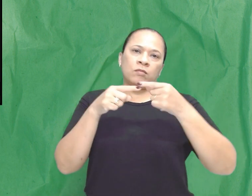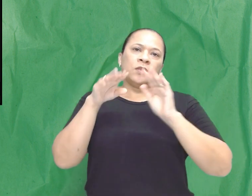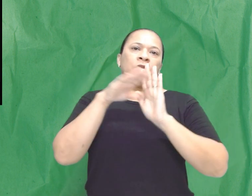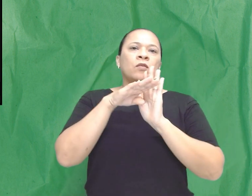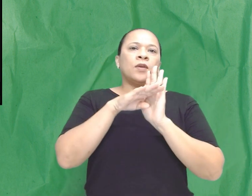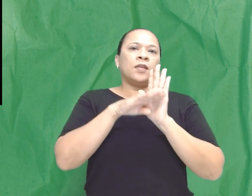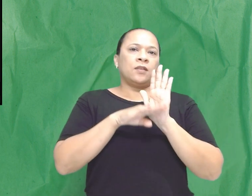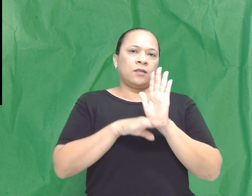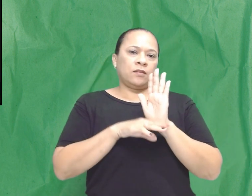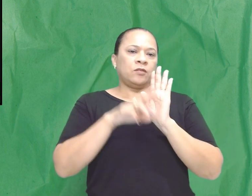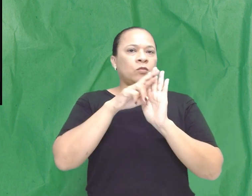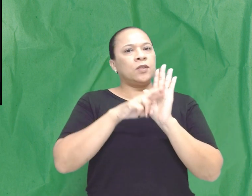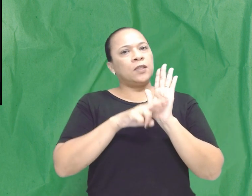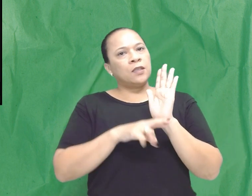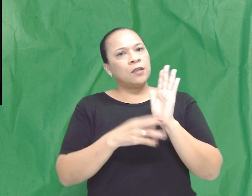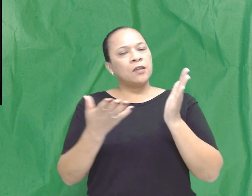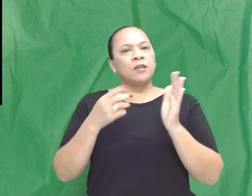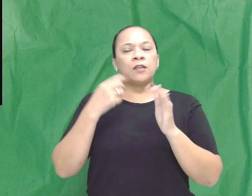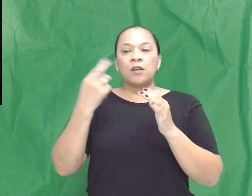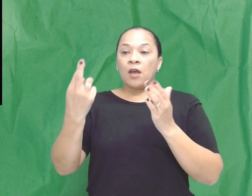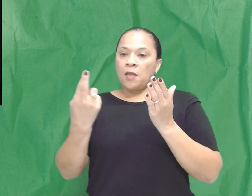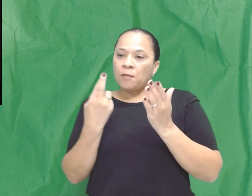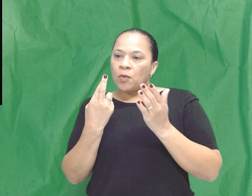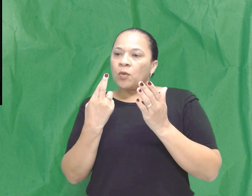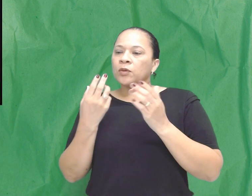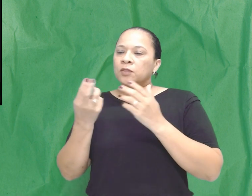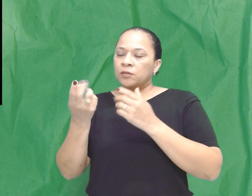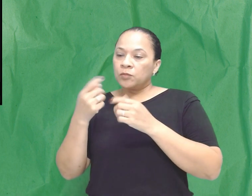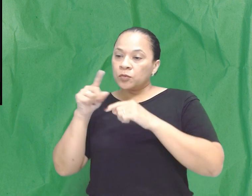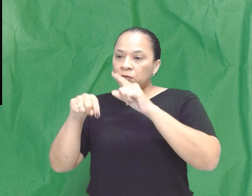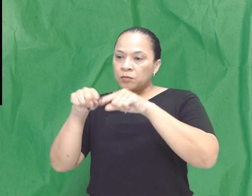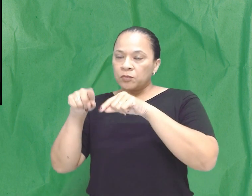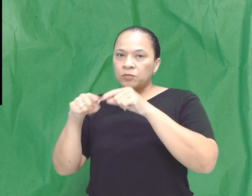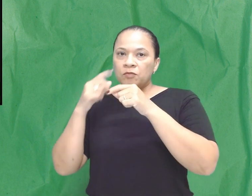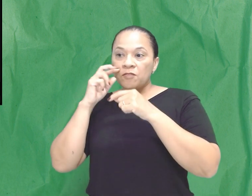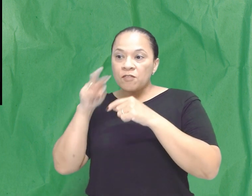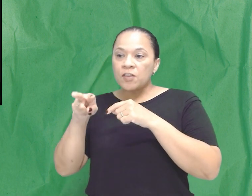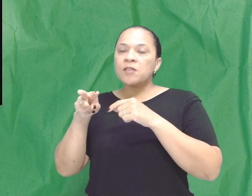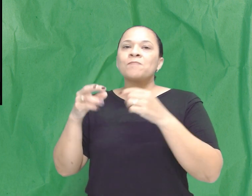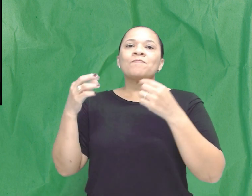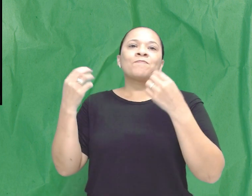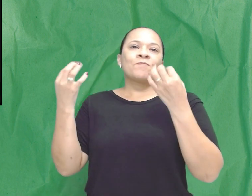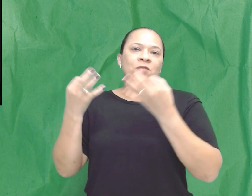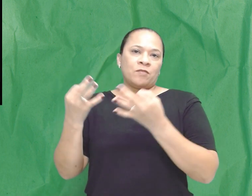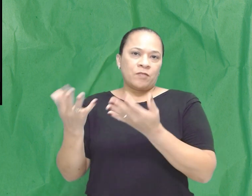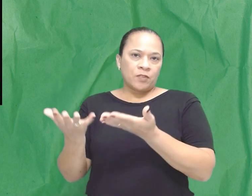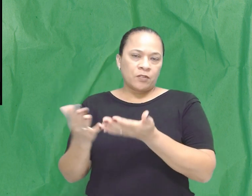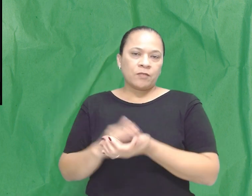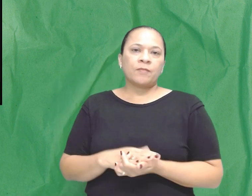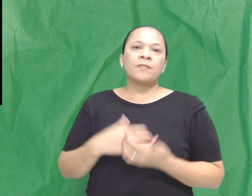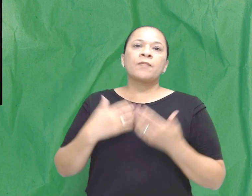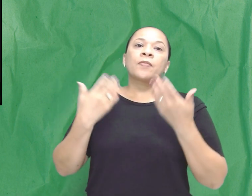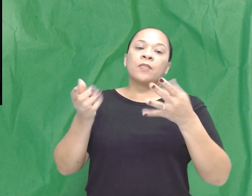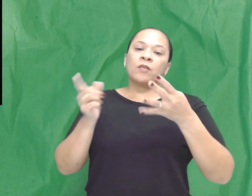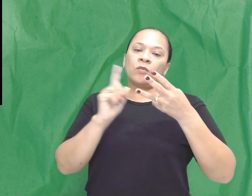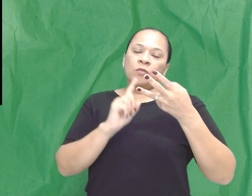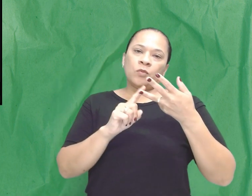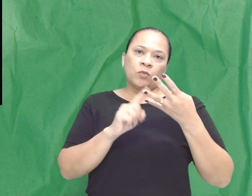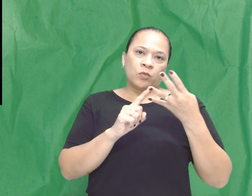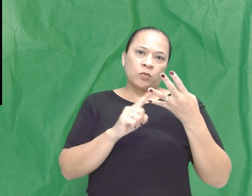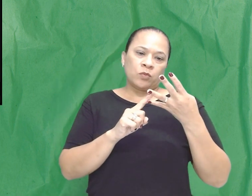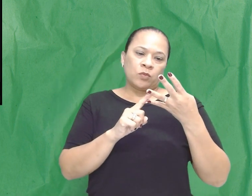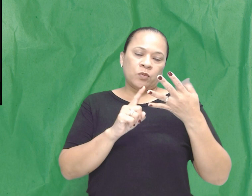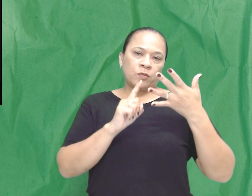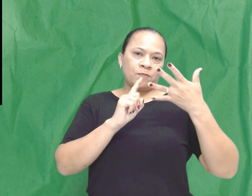receita, que você vai ter o resultado conforme o esperado. Quarto ingrediente, óbvio, é o açúcar. Os